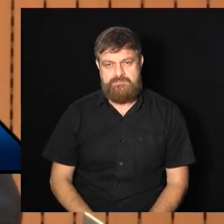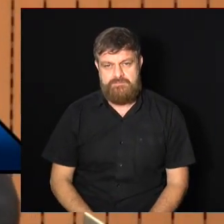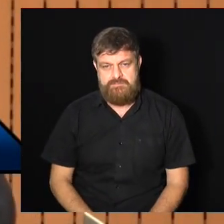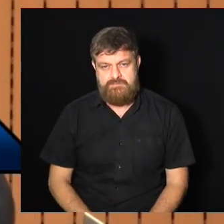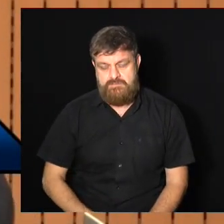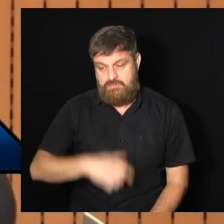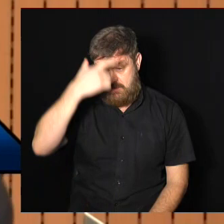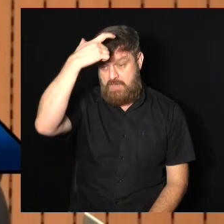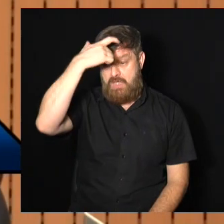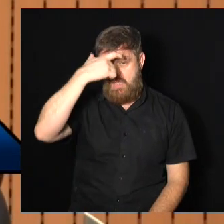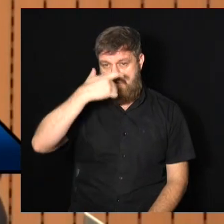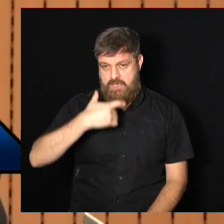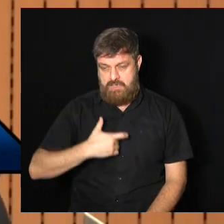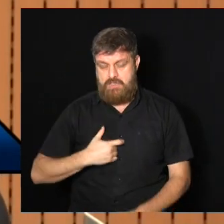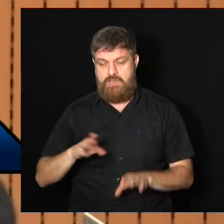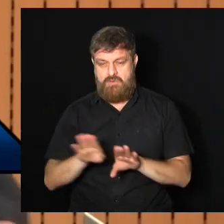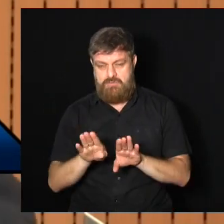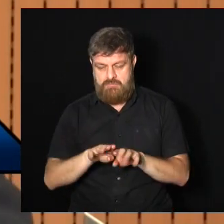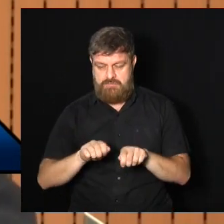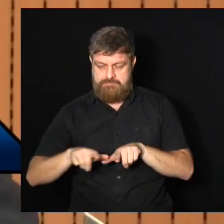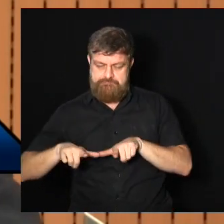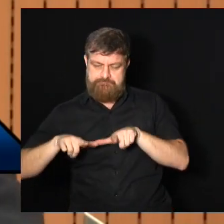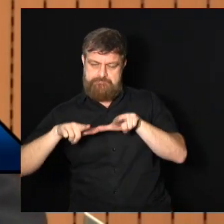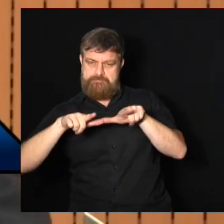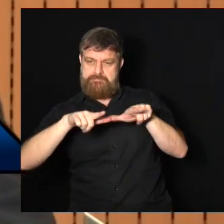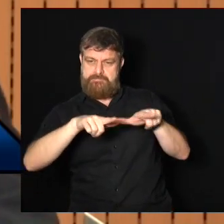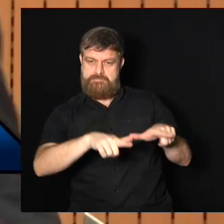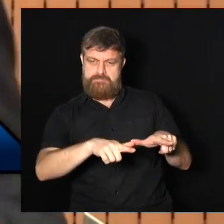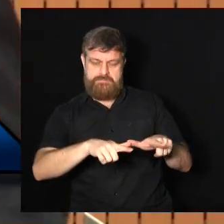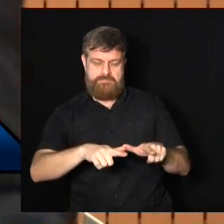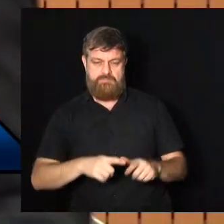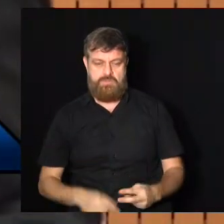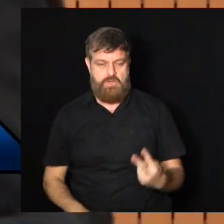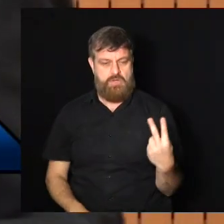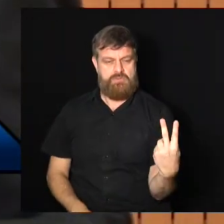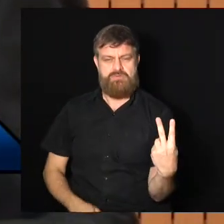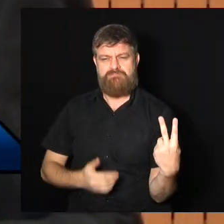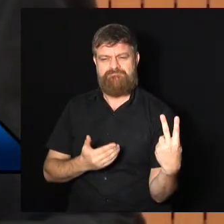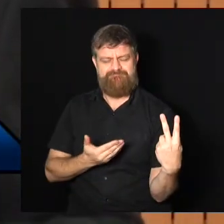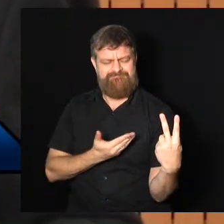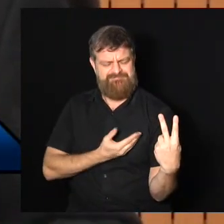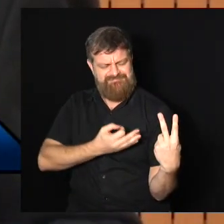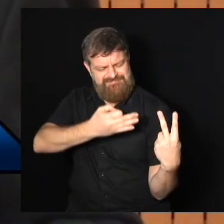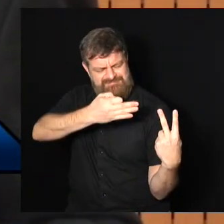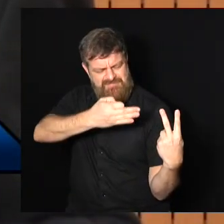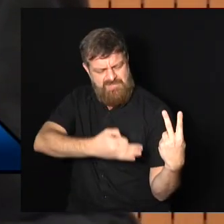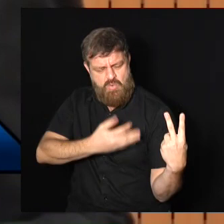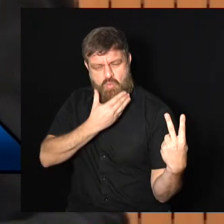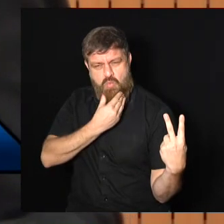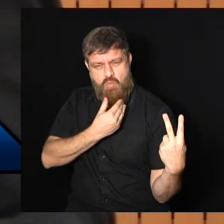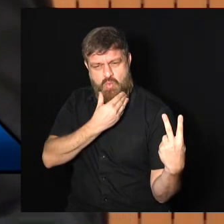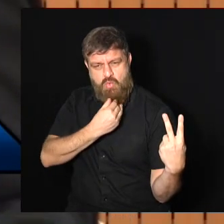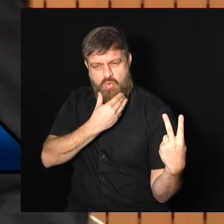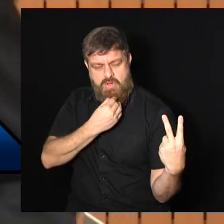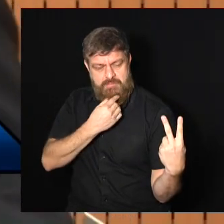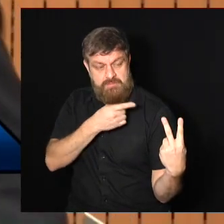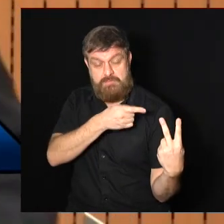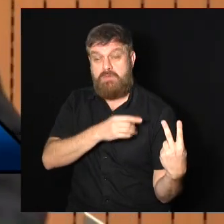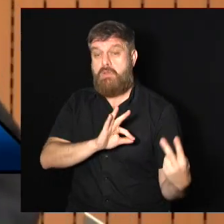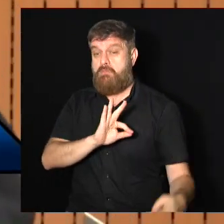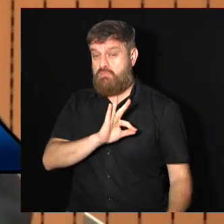através da minha homenagem também que eu concedo a 2 grandes homens, 2